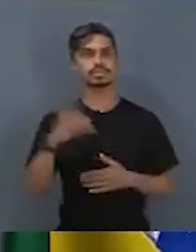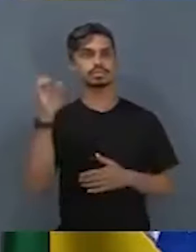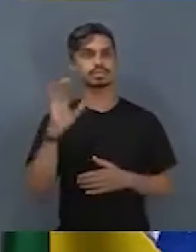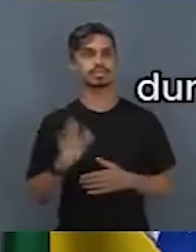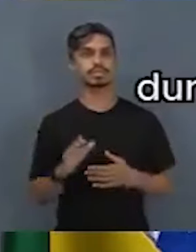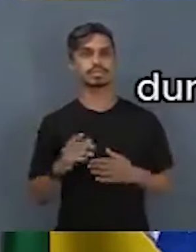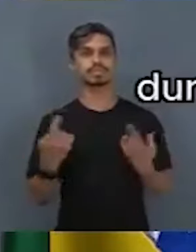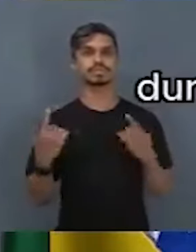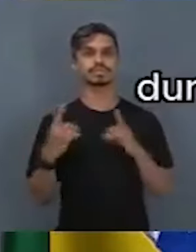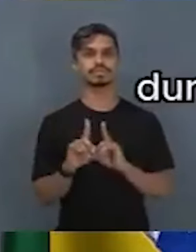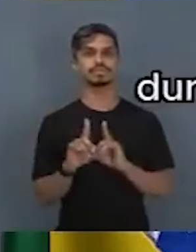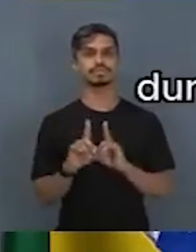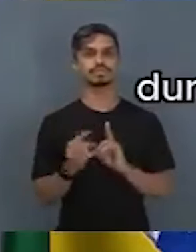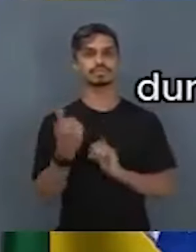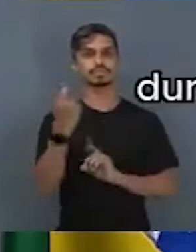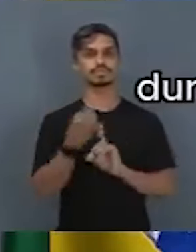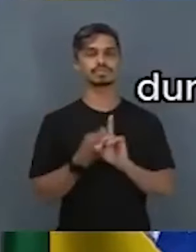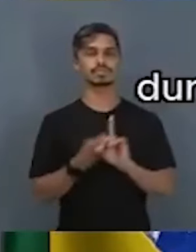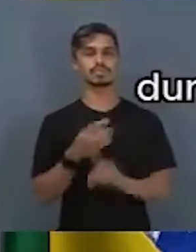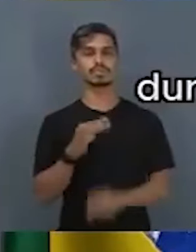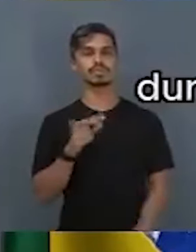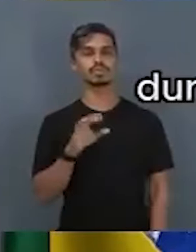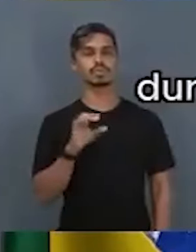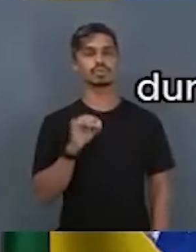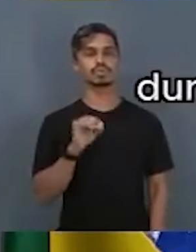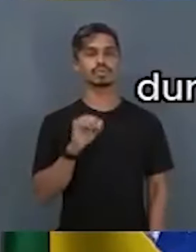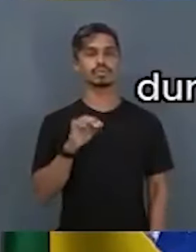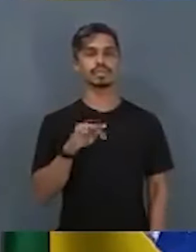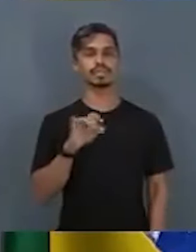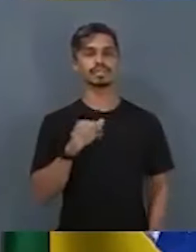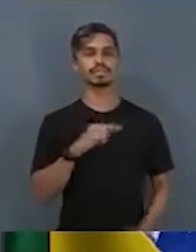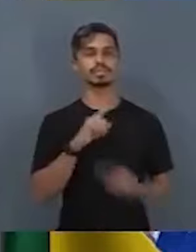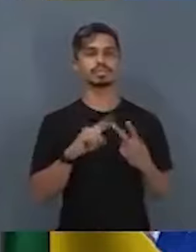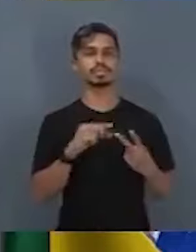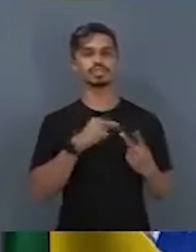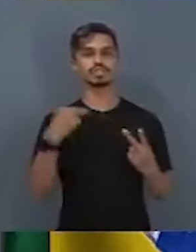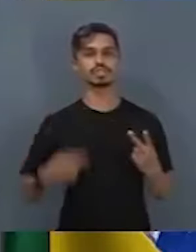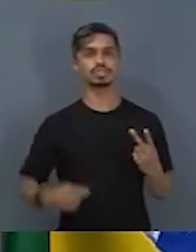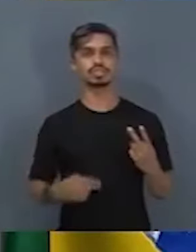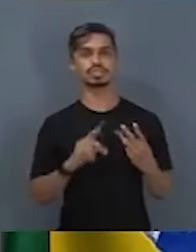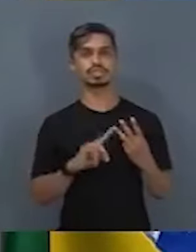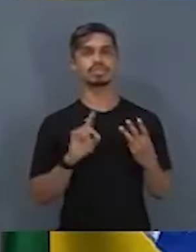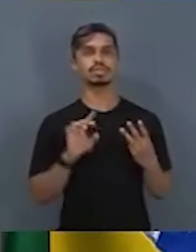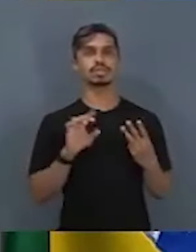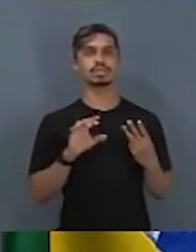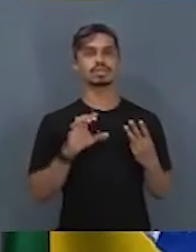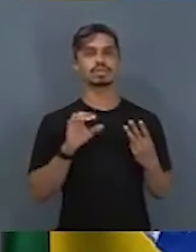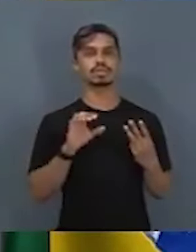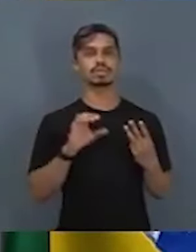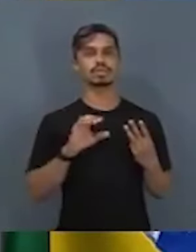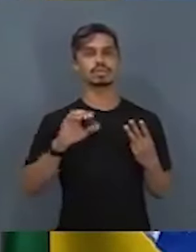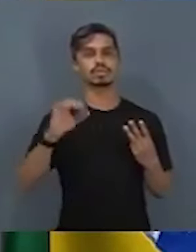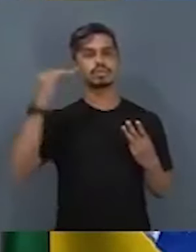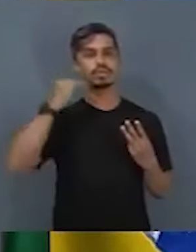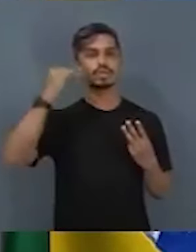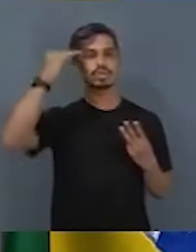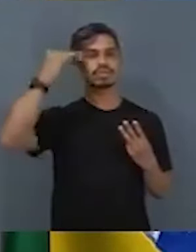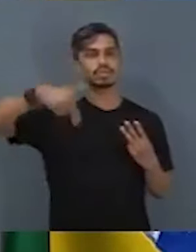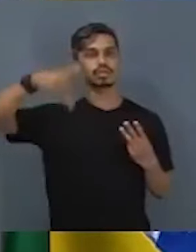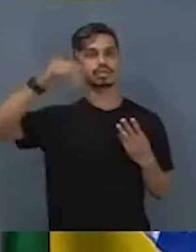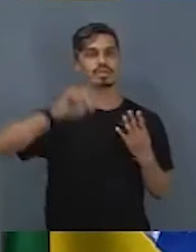ao lado durante mais de um mês de Turcomenistão, China, Coreia do Norte, Venezuela,